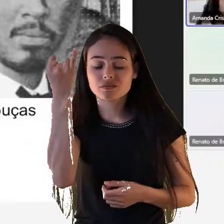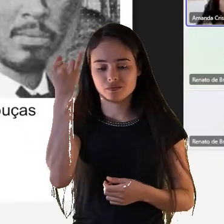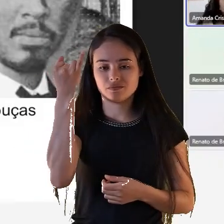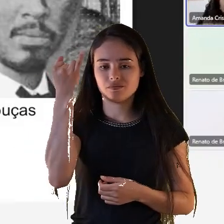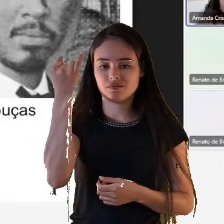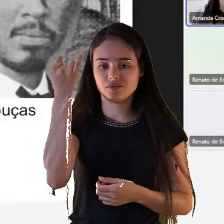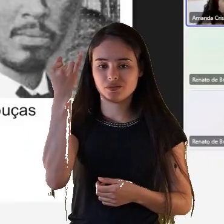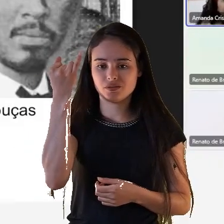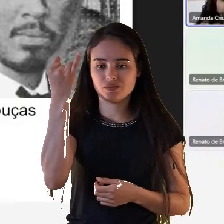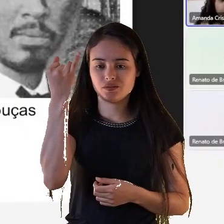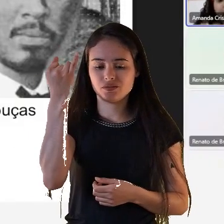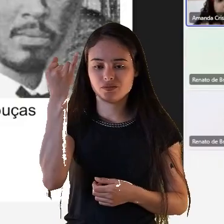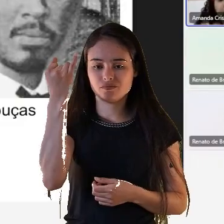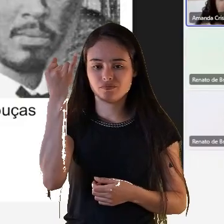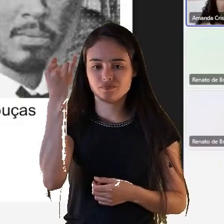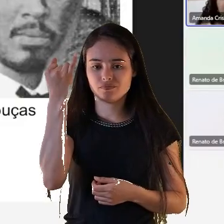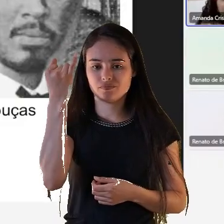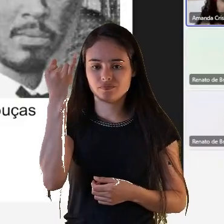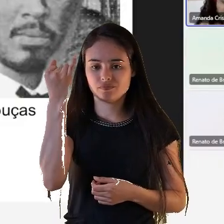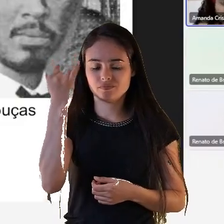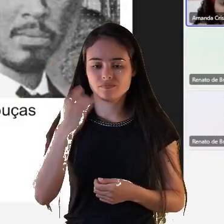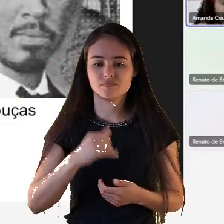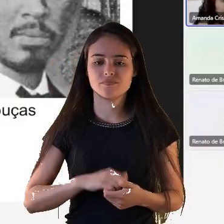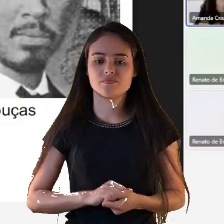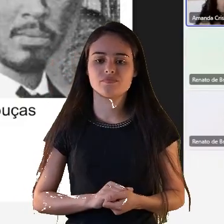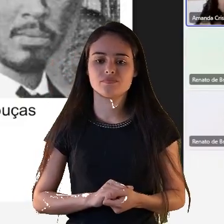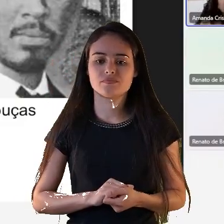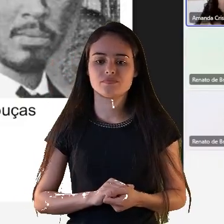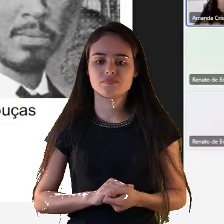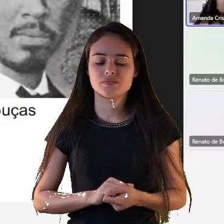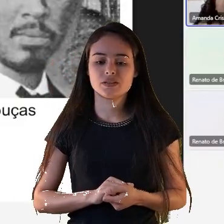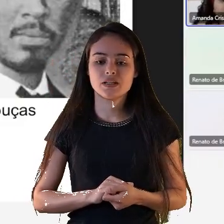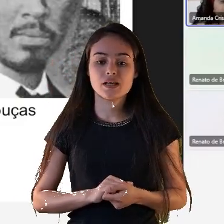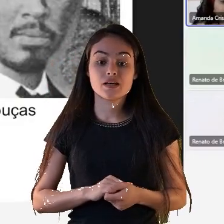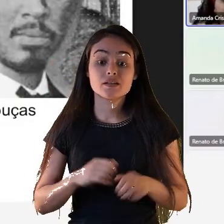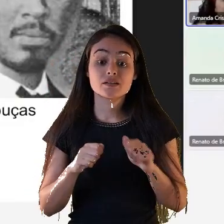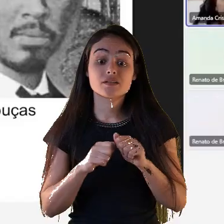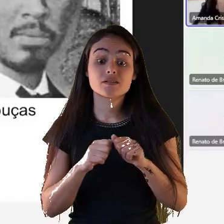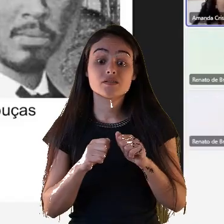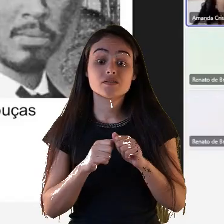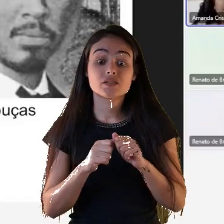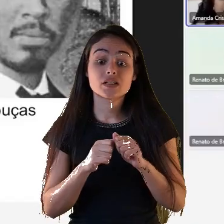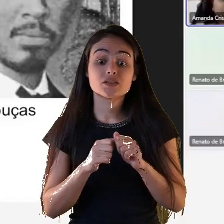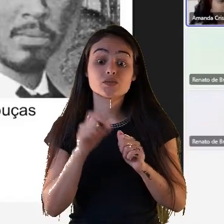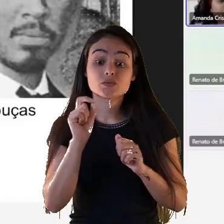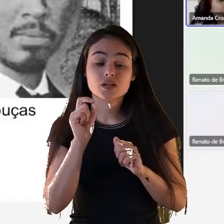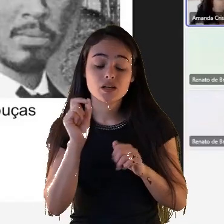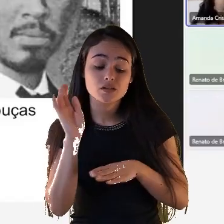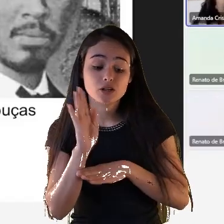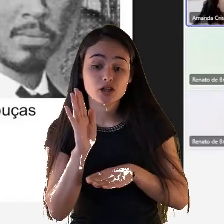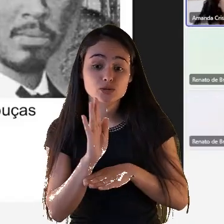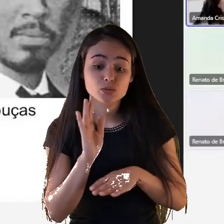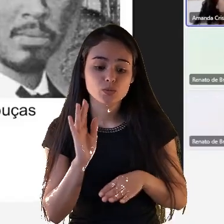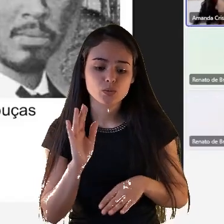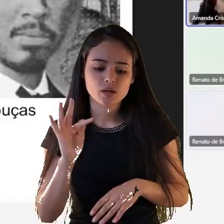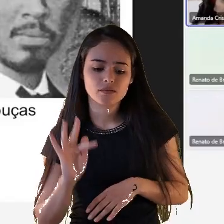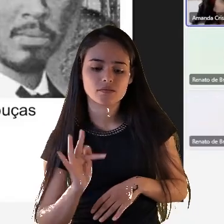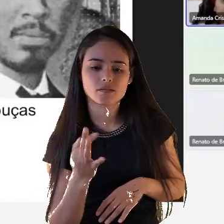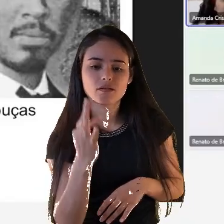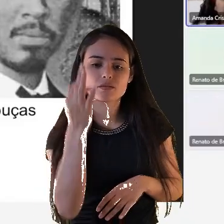importantíssimas para desenvolver a ciência e a tecnologia no Brasil. E